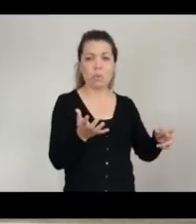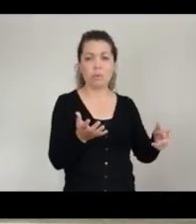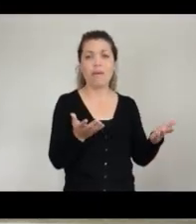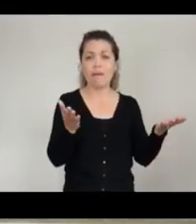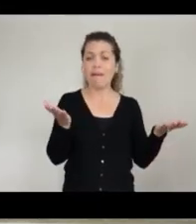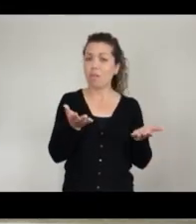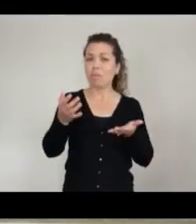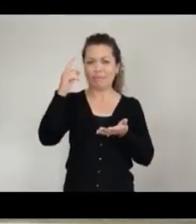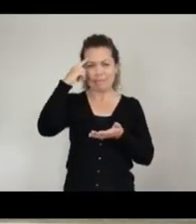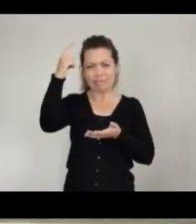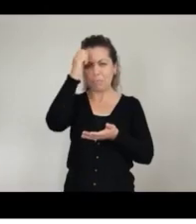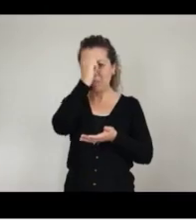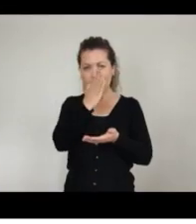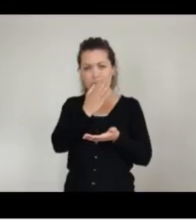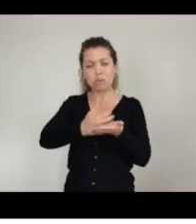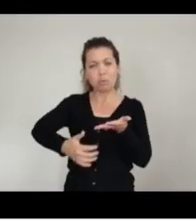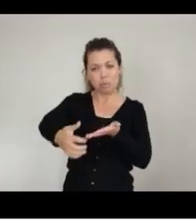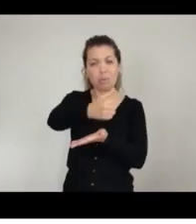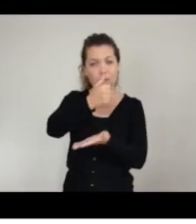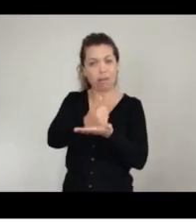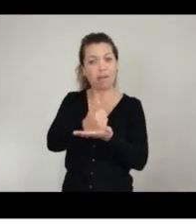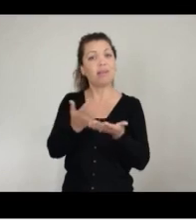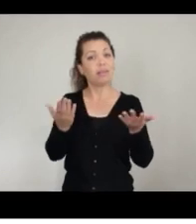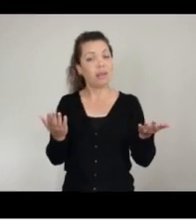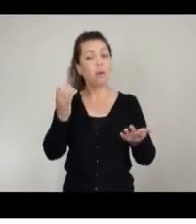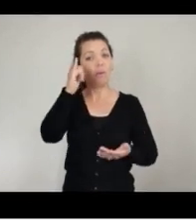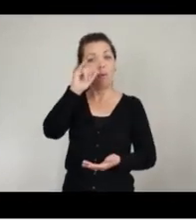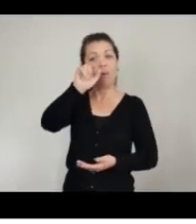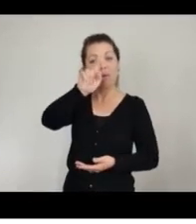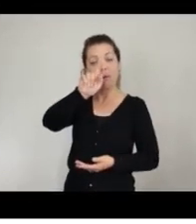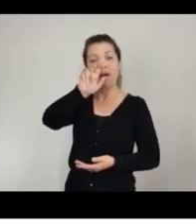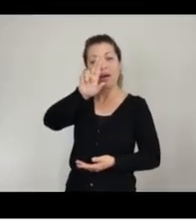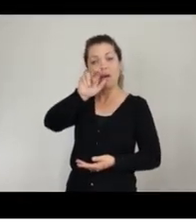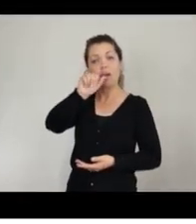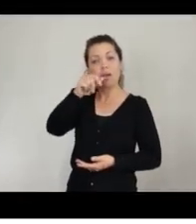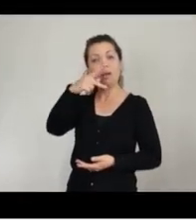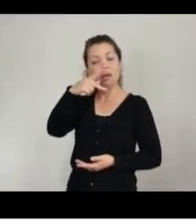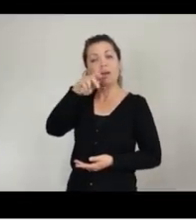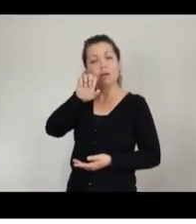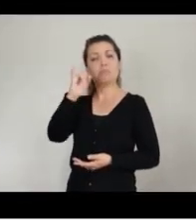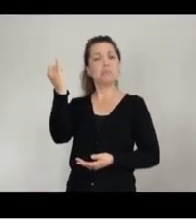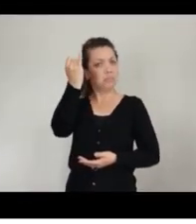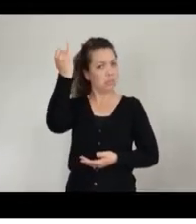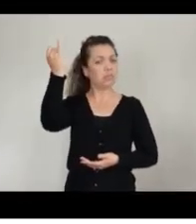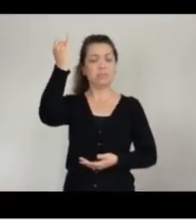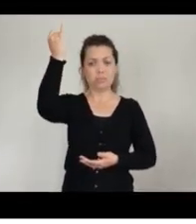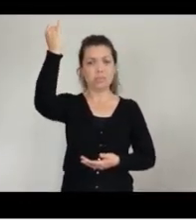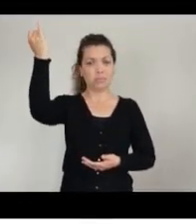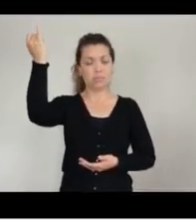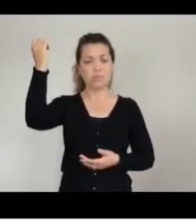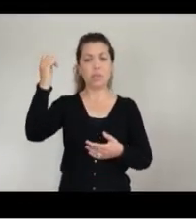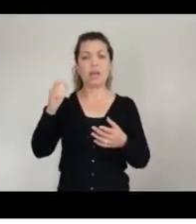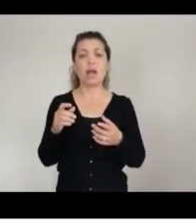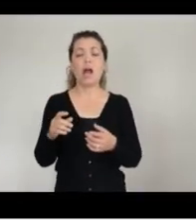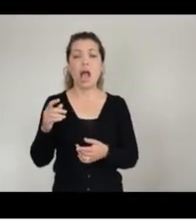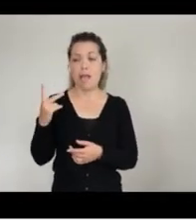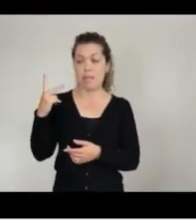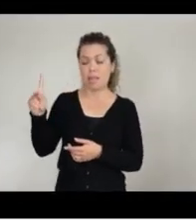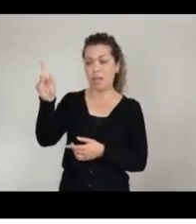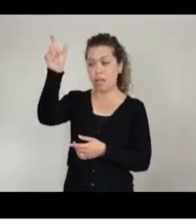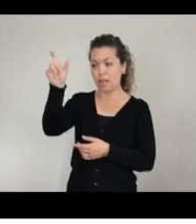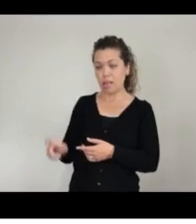de arroz, a perda da importância de Iguape como centro regional relaciona-se também com a expansão cafeeira,